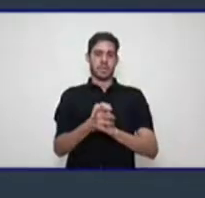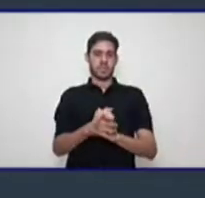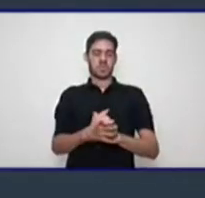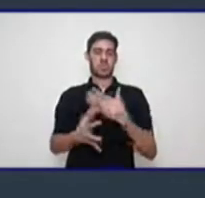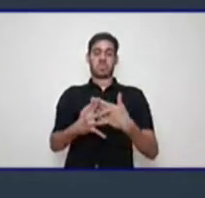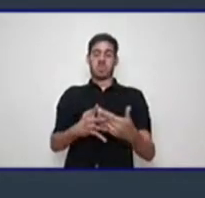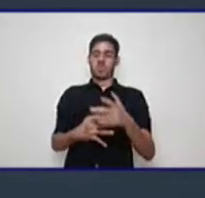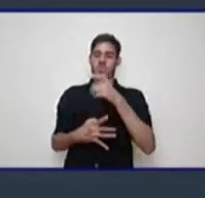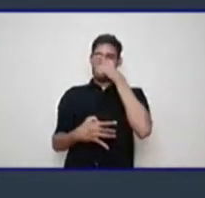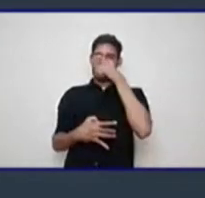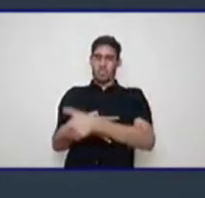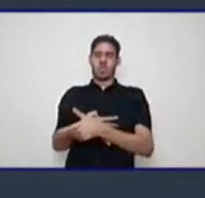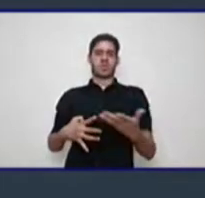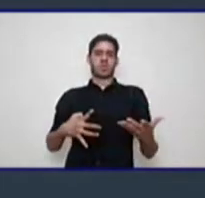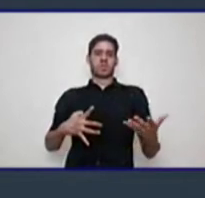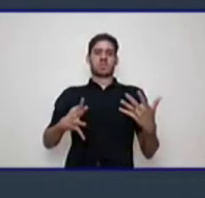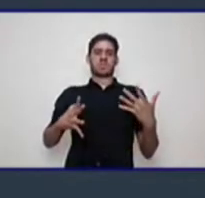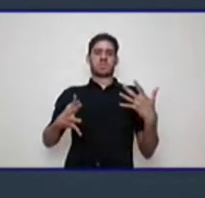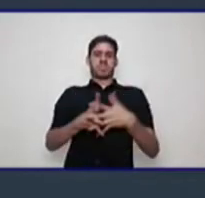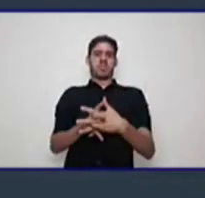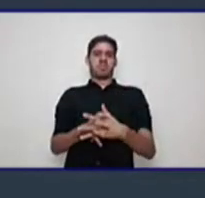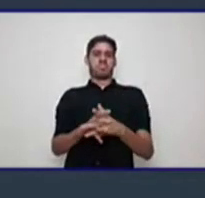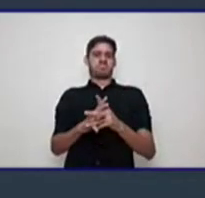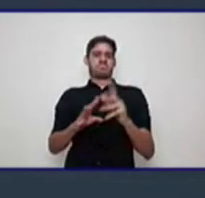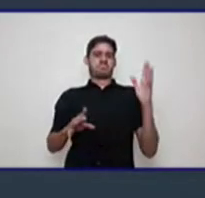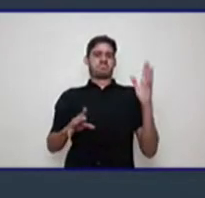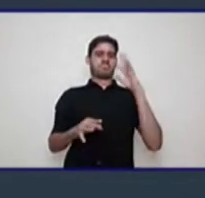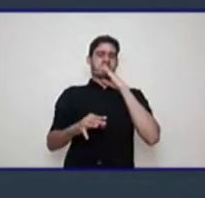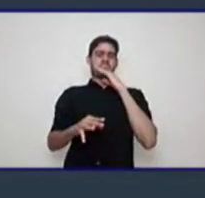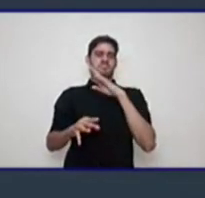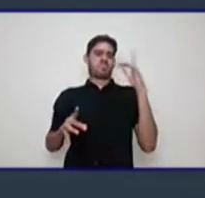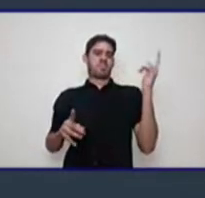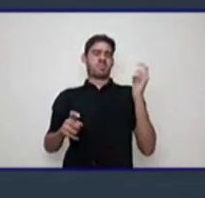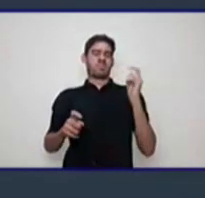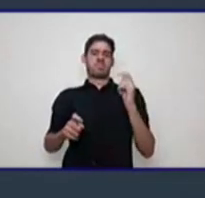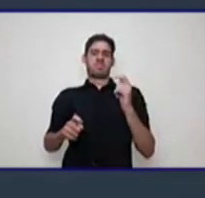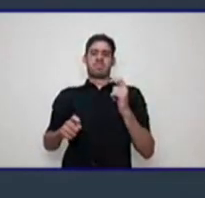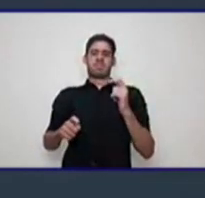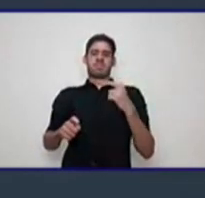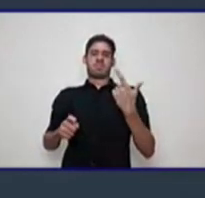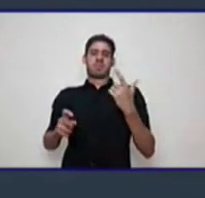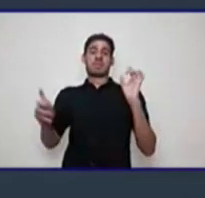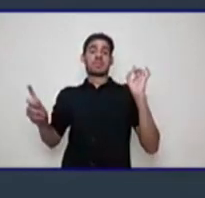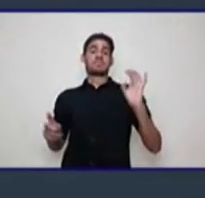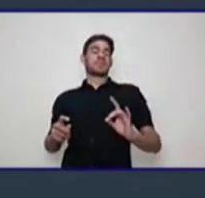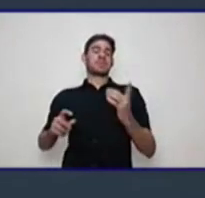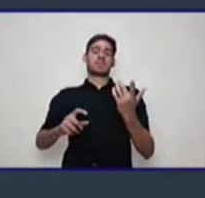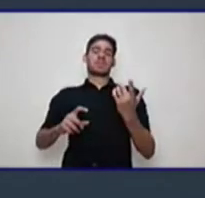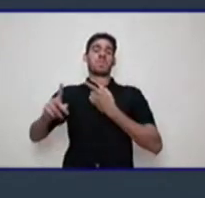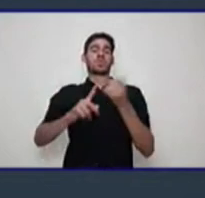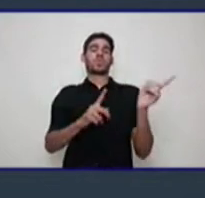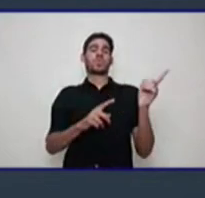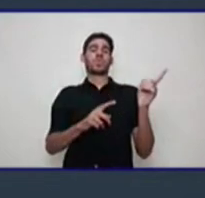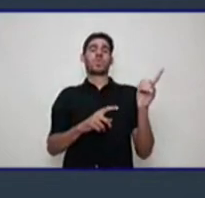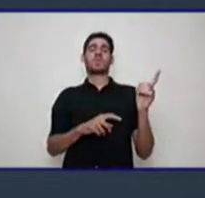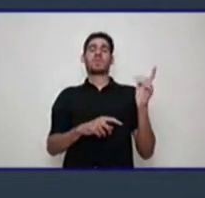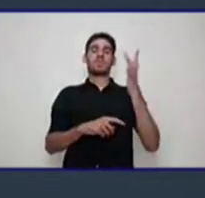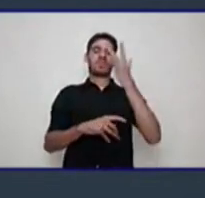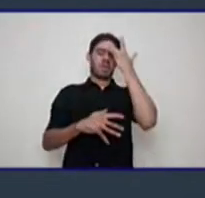áspero, contundente, sarcástico, irônico ou irreverente, especialmente contra as autoridades